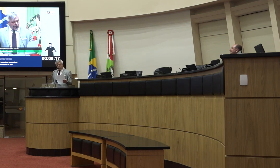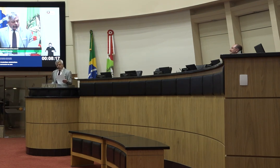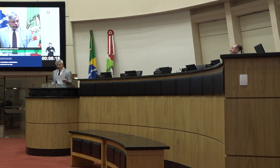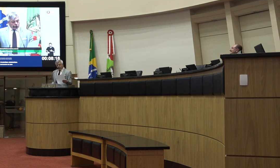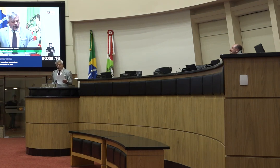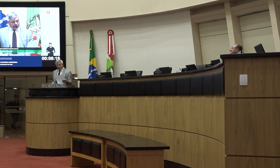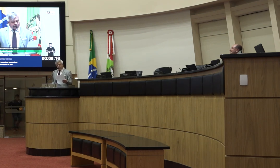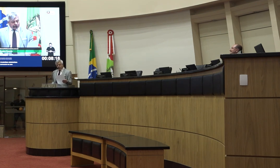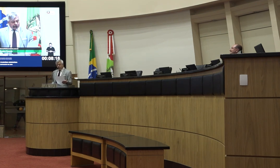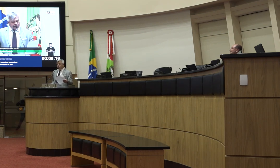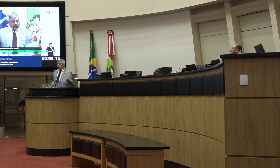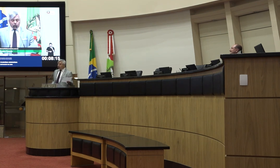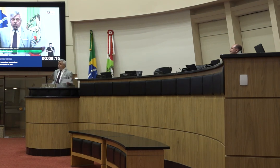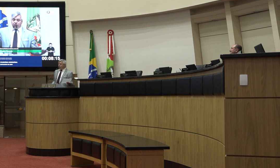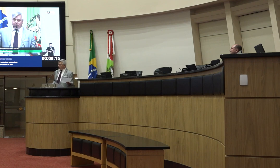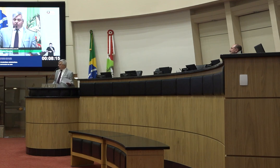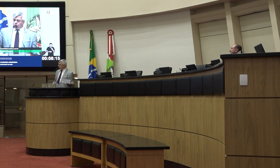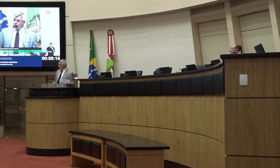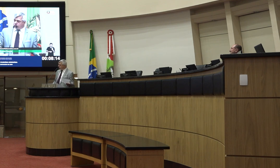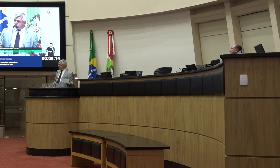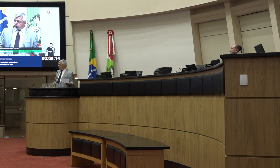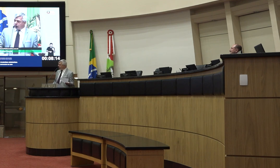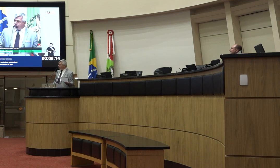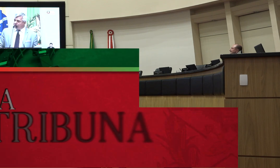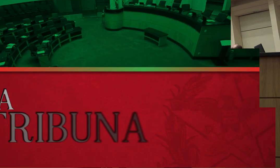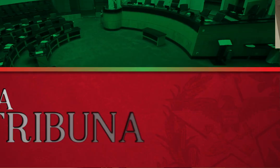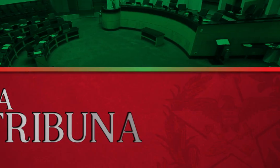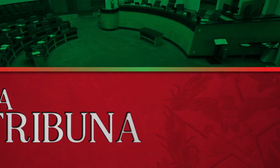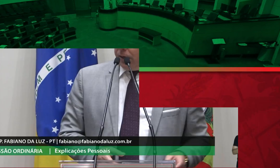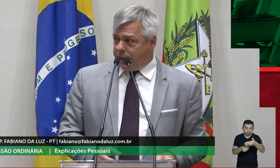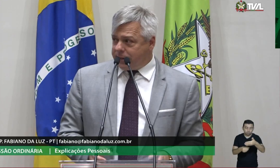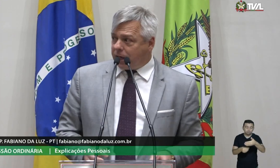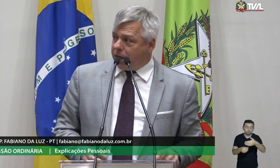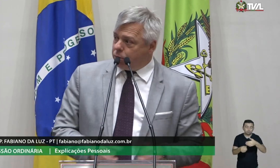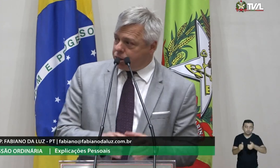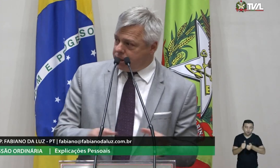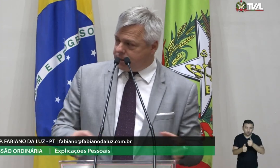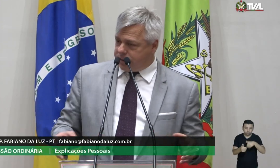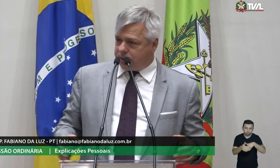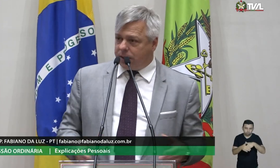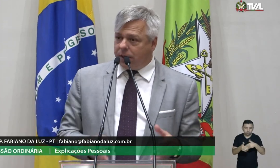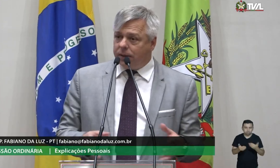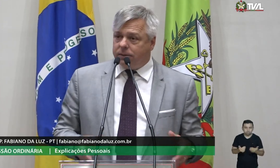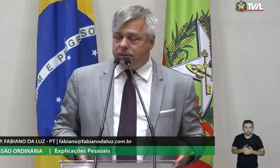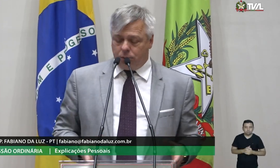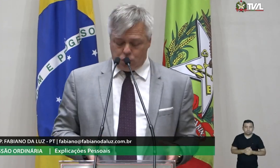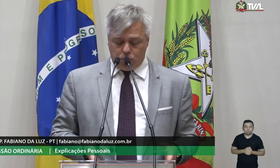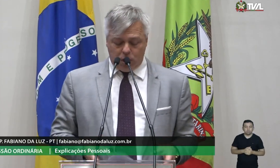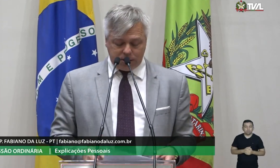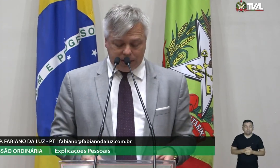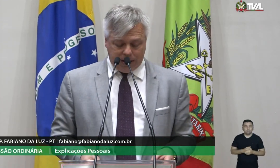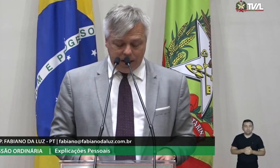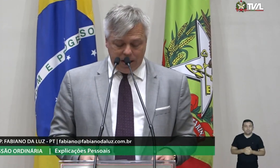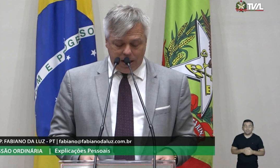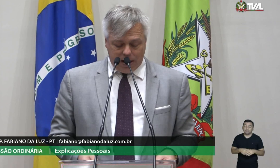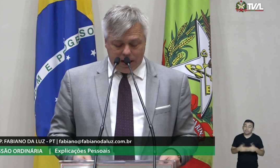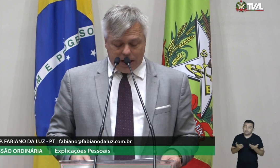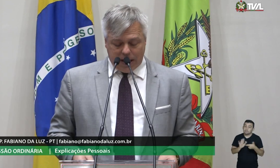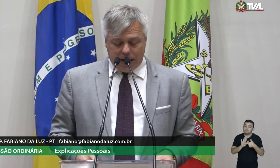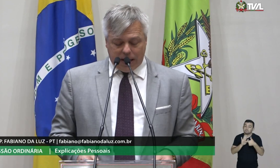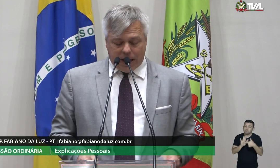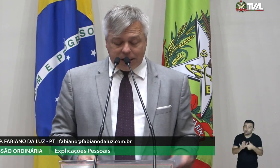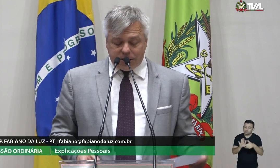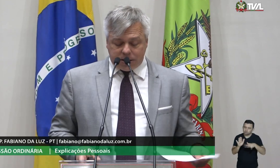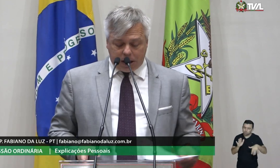sobre as questões estruturais das instituições de ensino esse raio x nos mostra